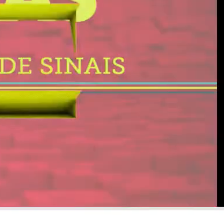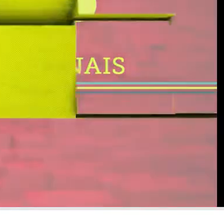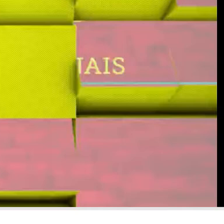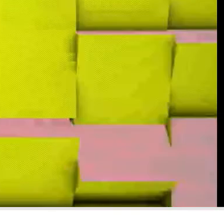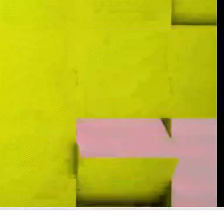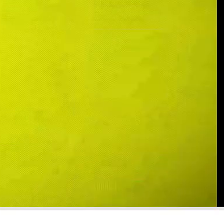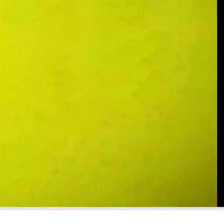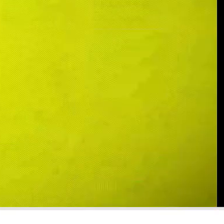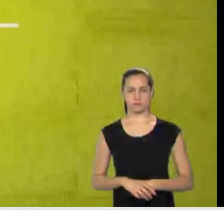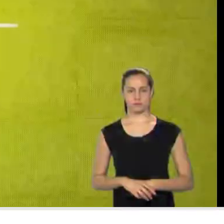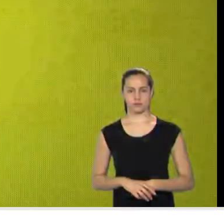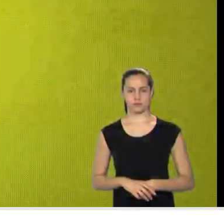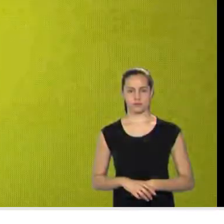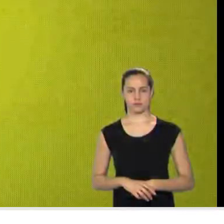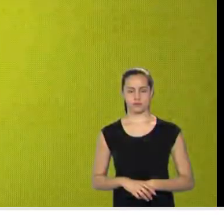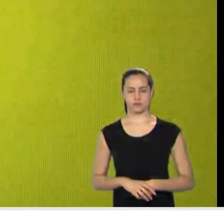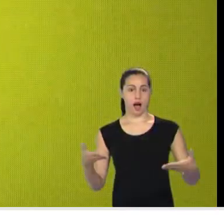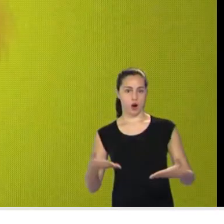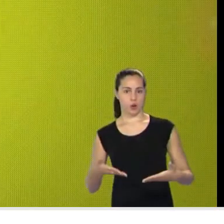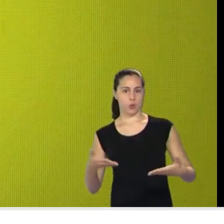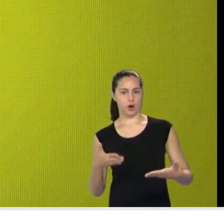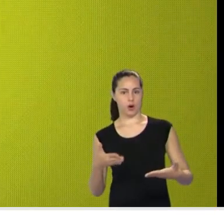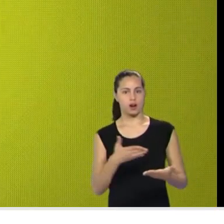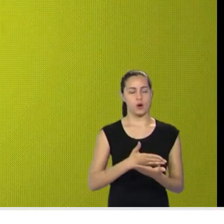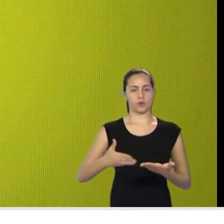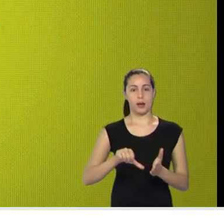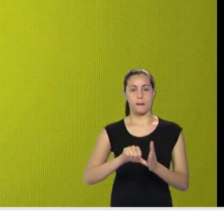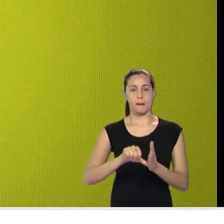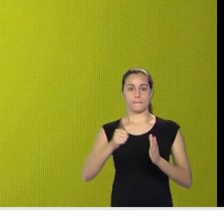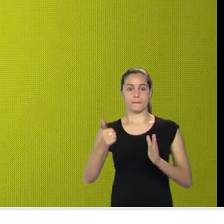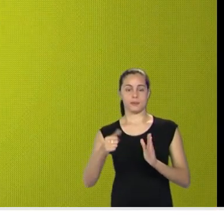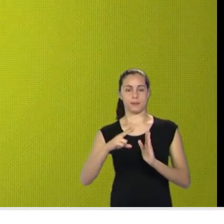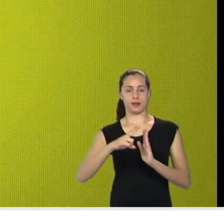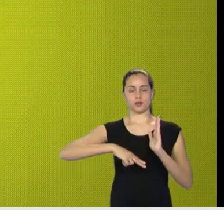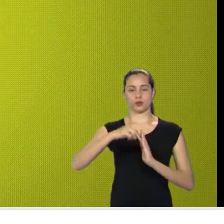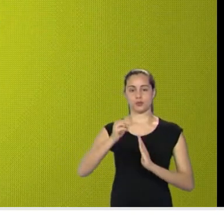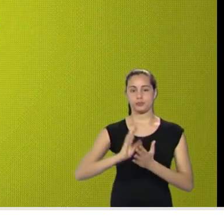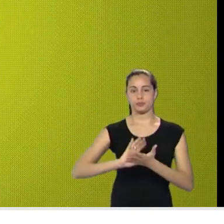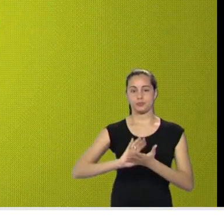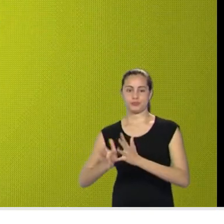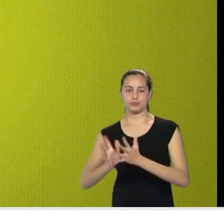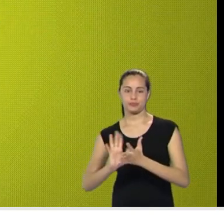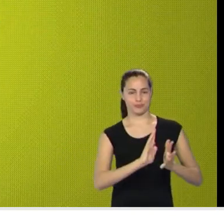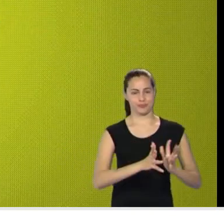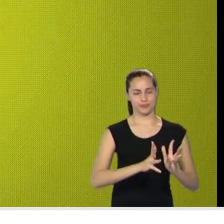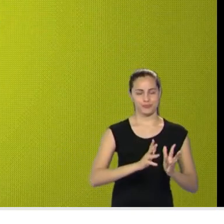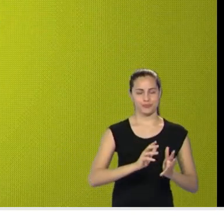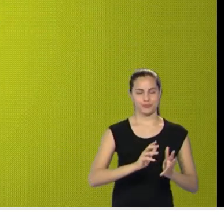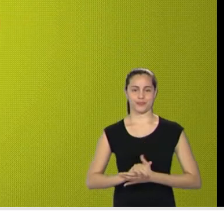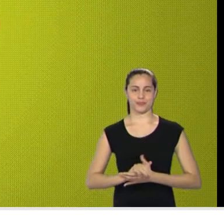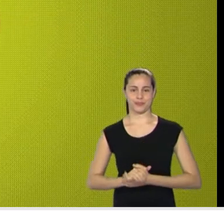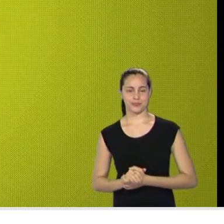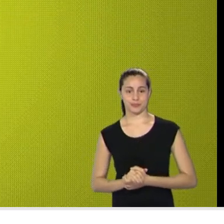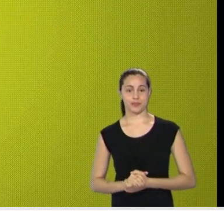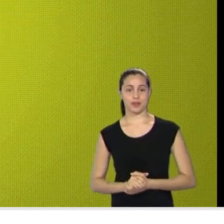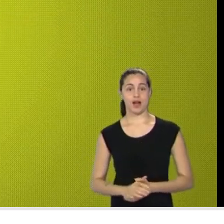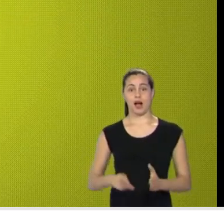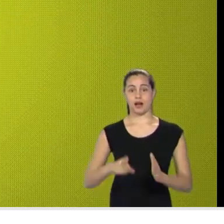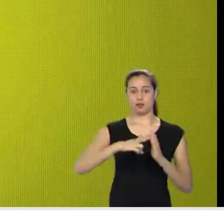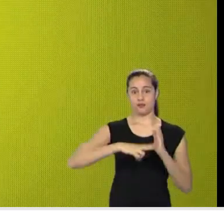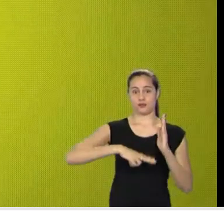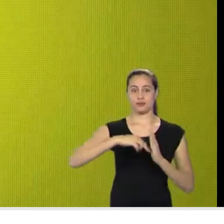Estamos começando agora a primeira unidade dos nossos estudos sobre Libras, a língua brasileira de sinais. Nessa unidade, vamos ver os